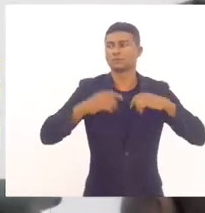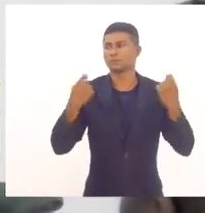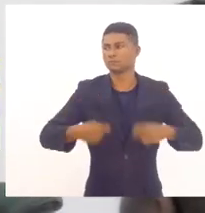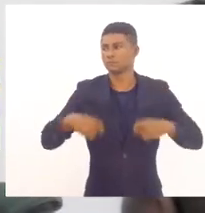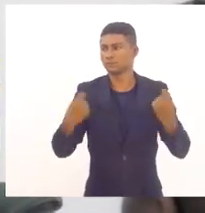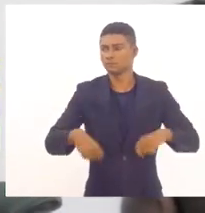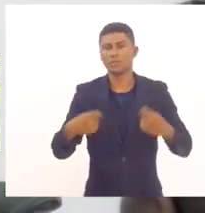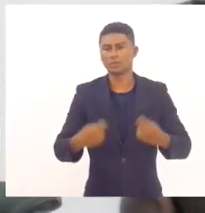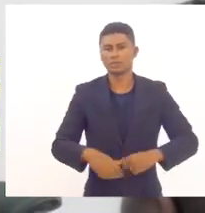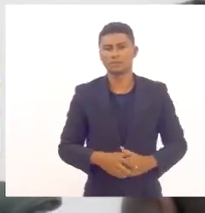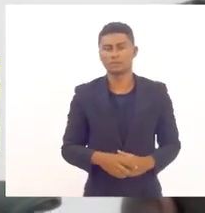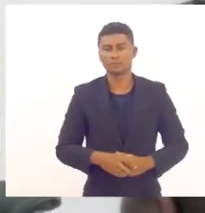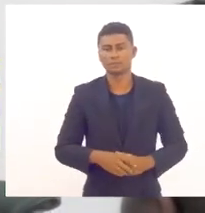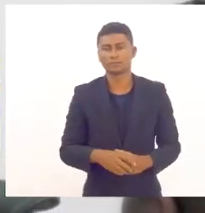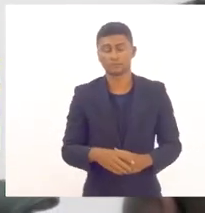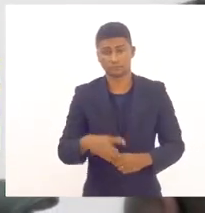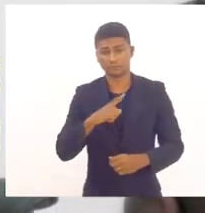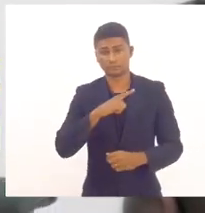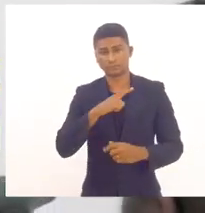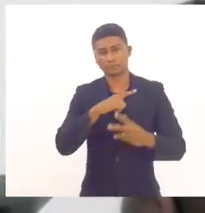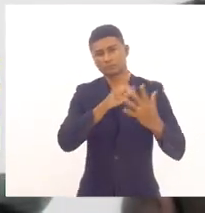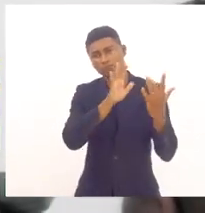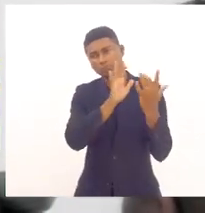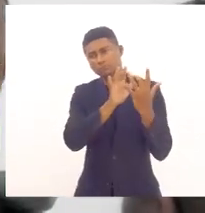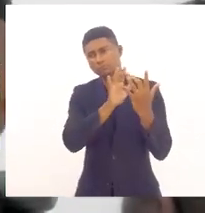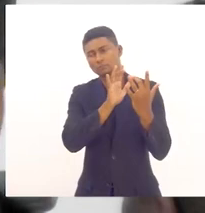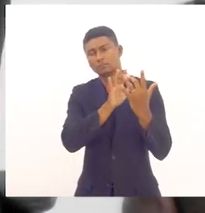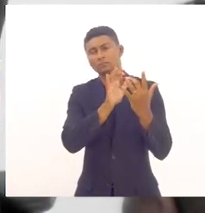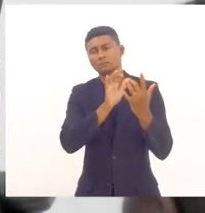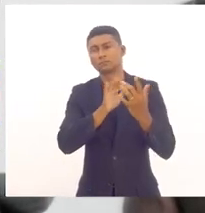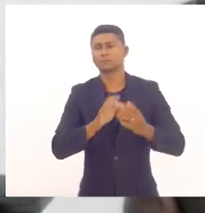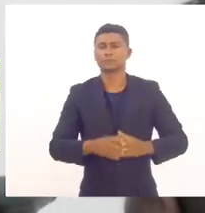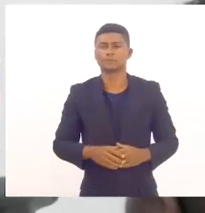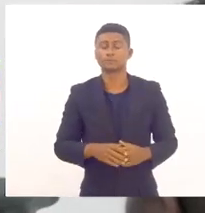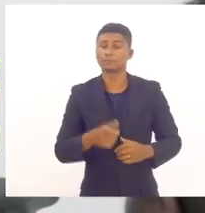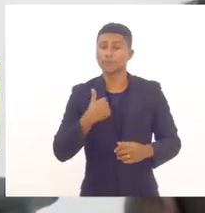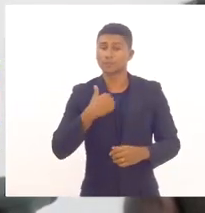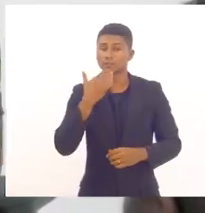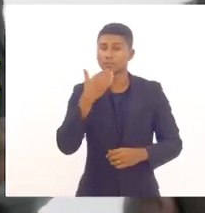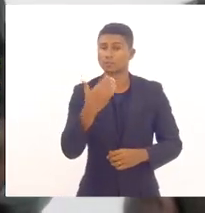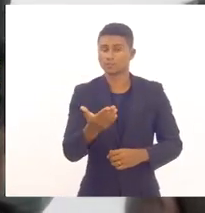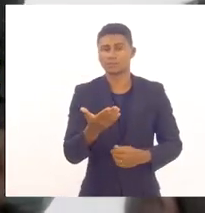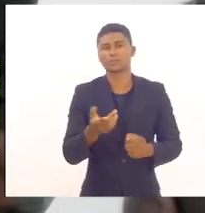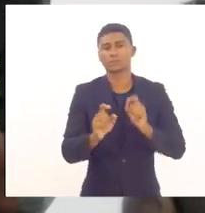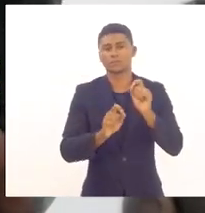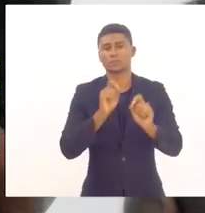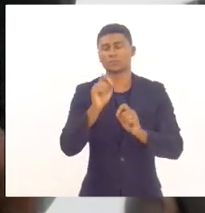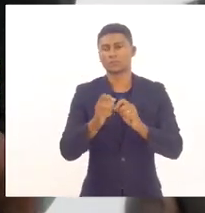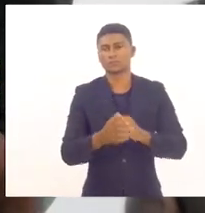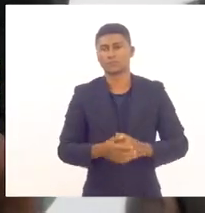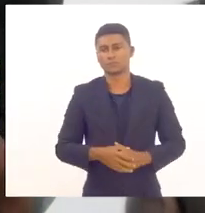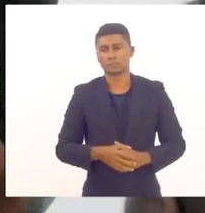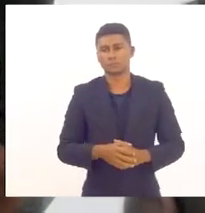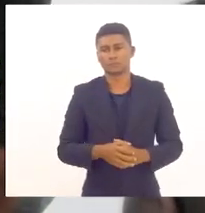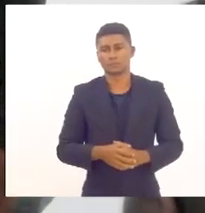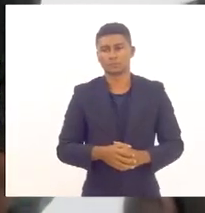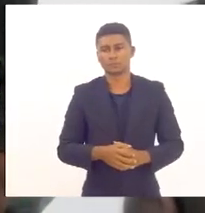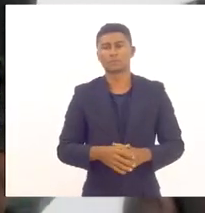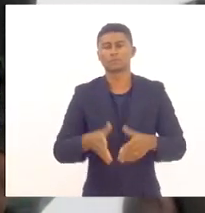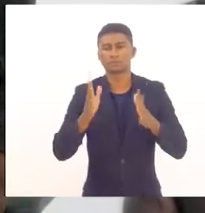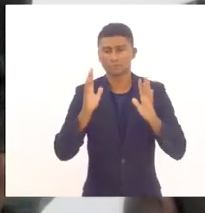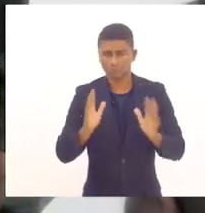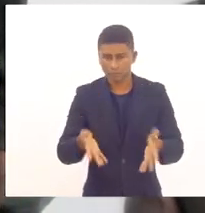nós tivemos aquele contato, mas não nos aproximamos. Não, né? E eu peço que, nesse mandato, nós estamos há